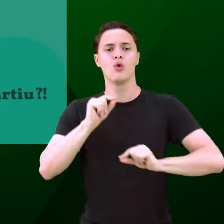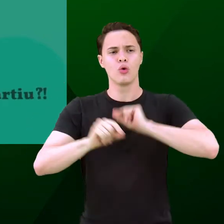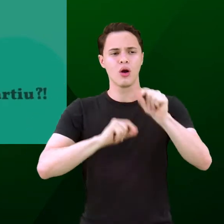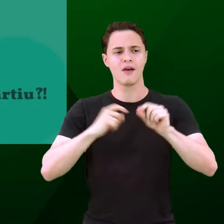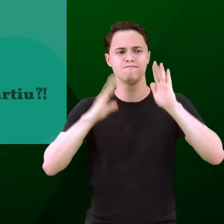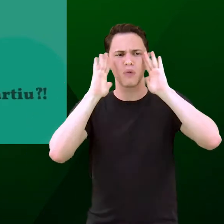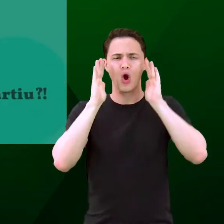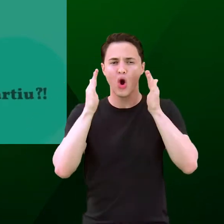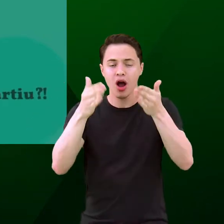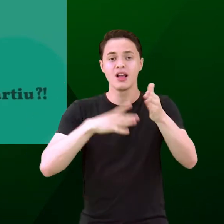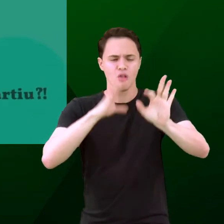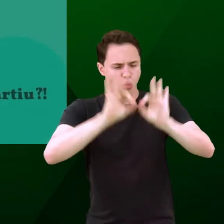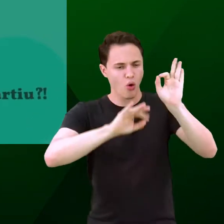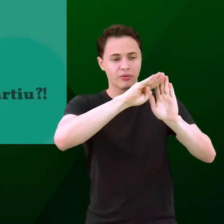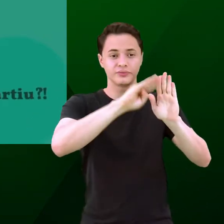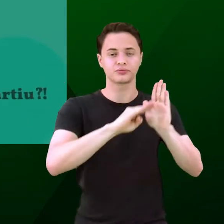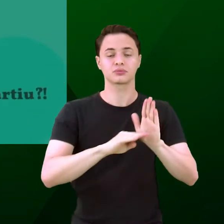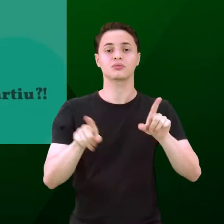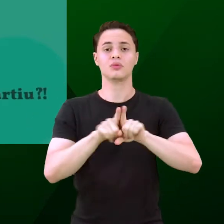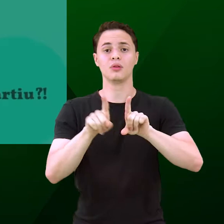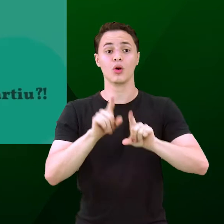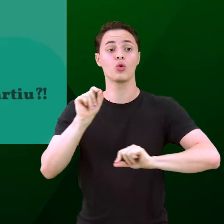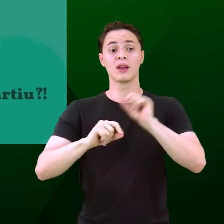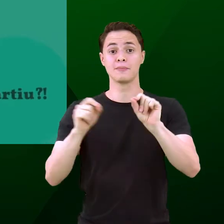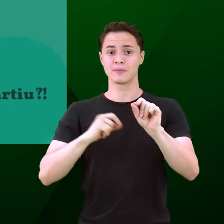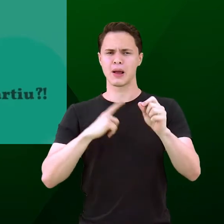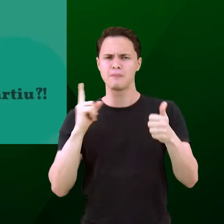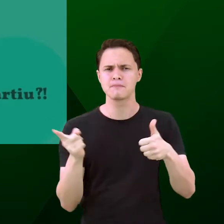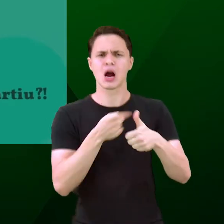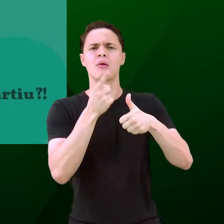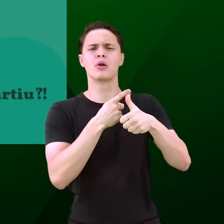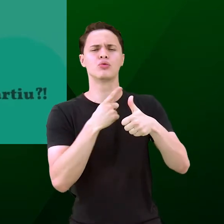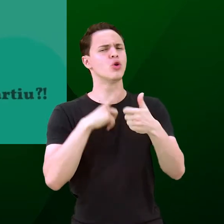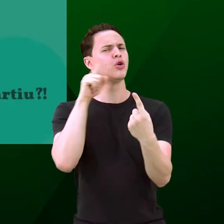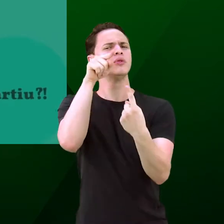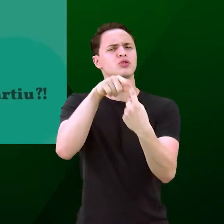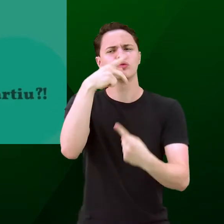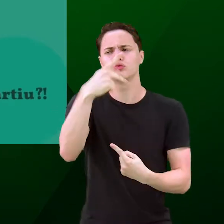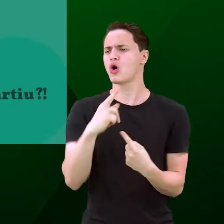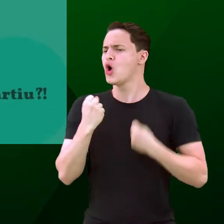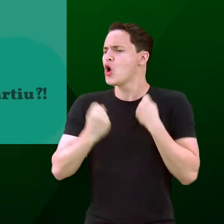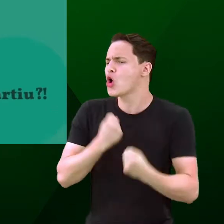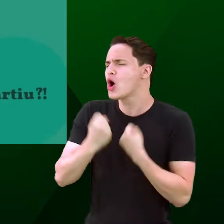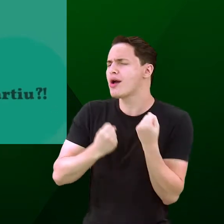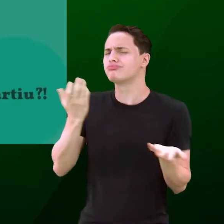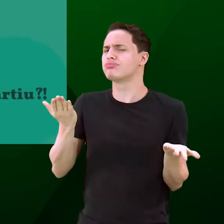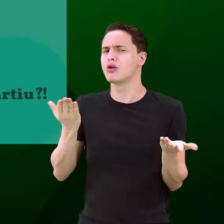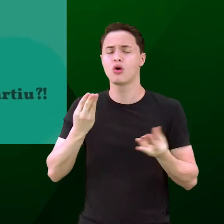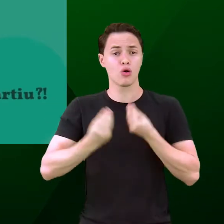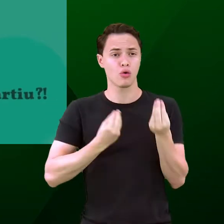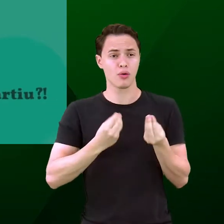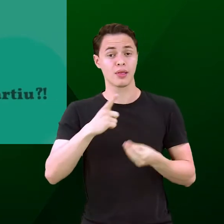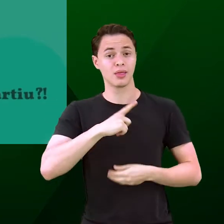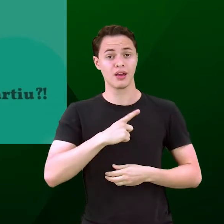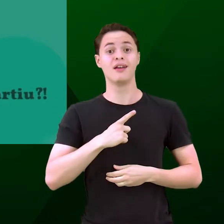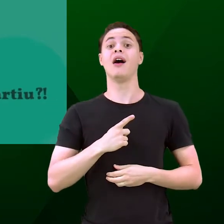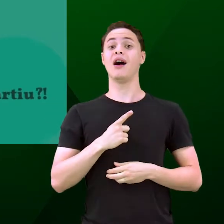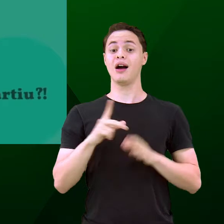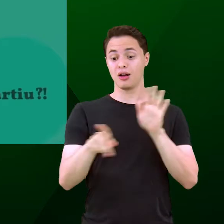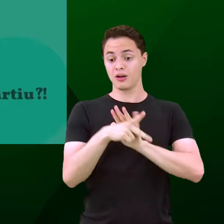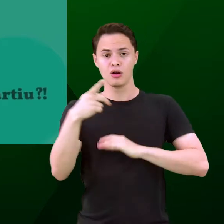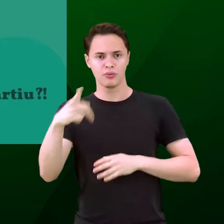na hora de pensar em um programa de atividade física, um programa de corrida, de treinamento. Então, quem